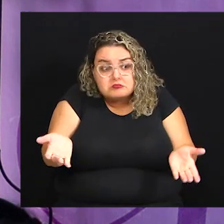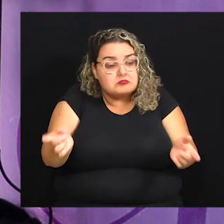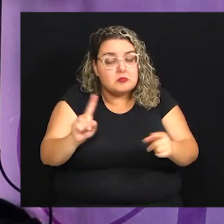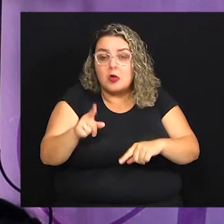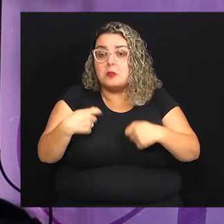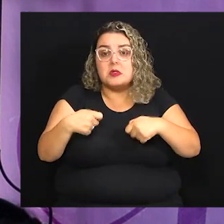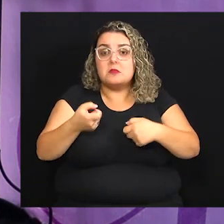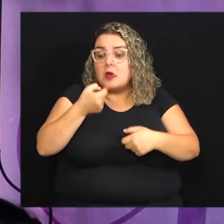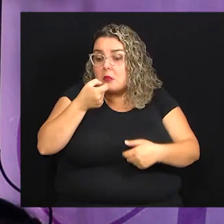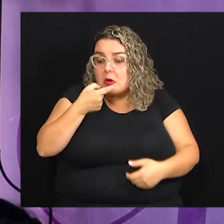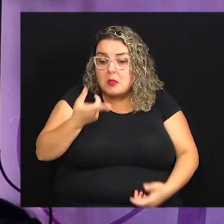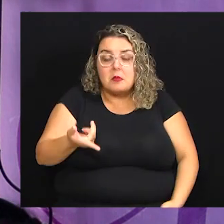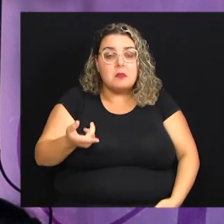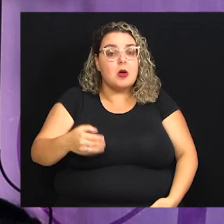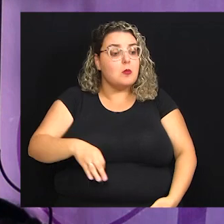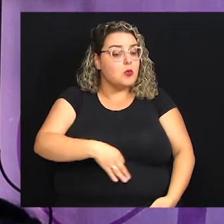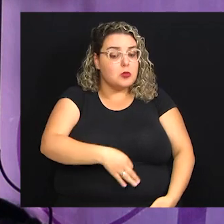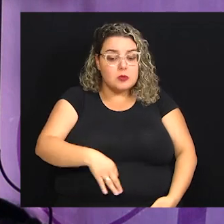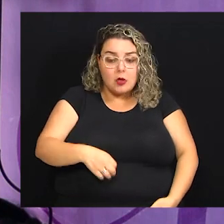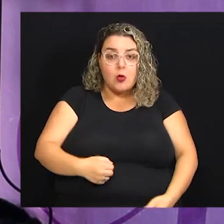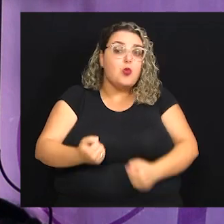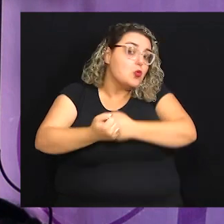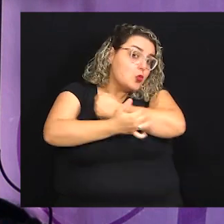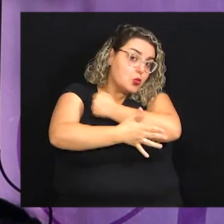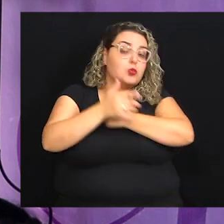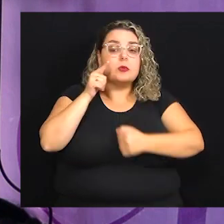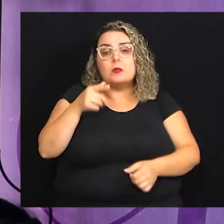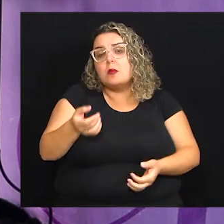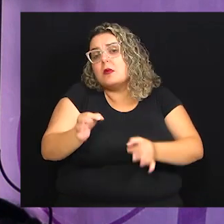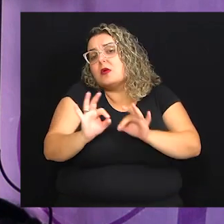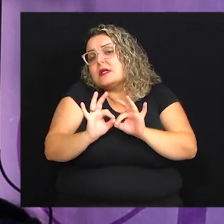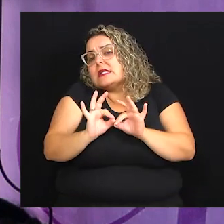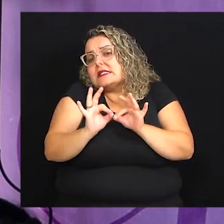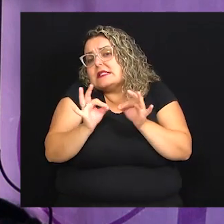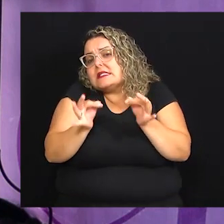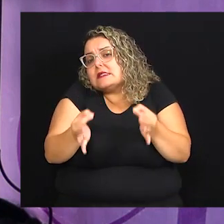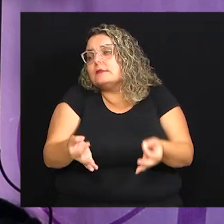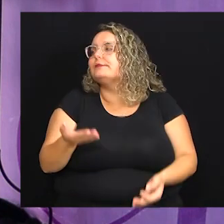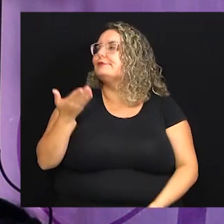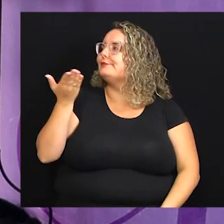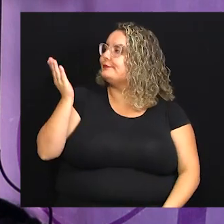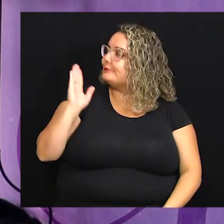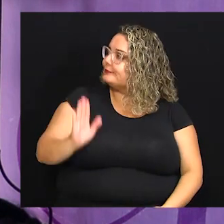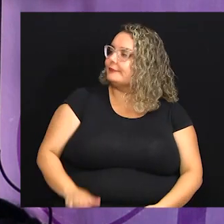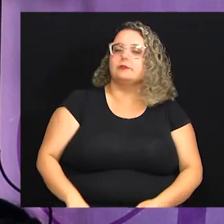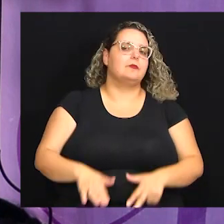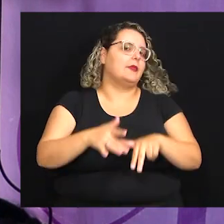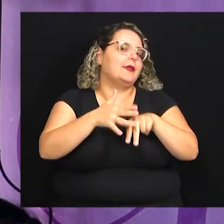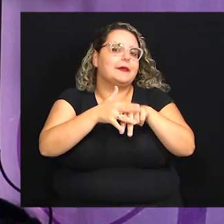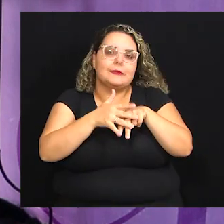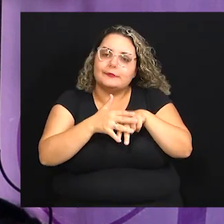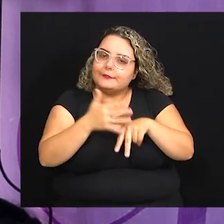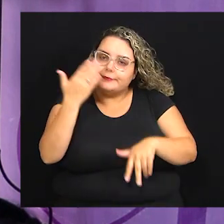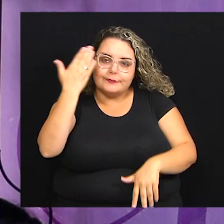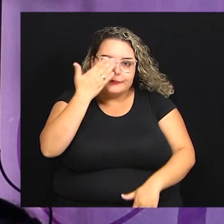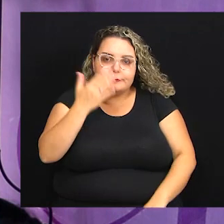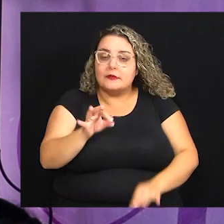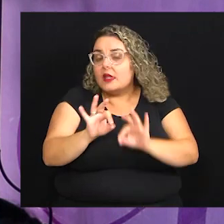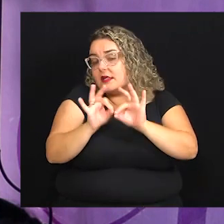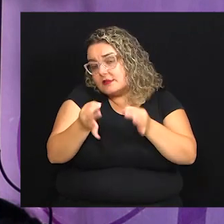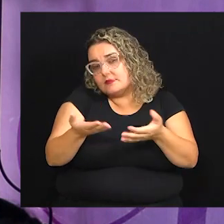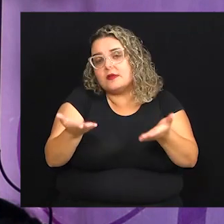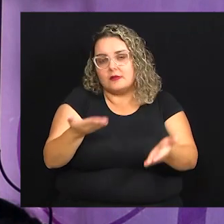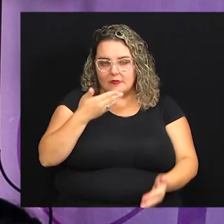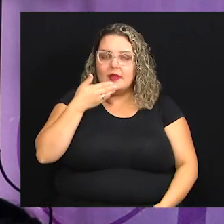Não preciso mais tomar medicação, e é uma coisa tão simples, Pois né? é. E o paciente não vê. É